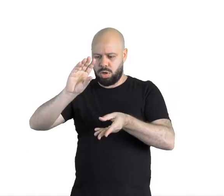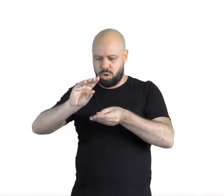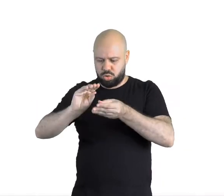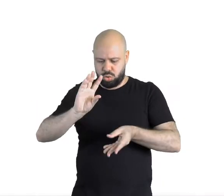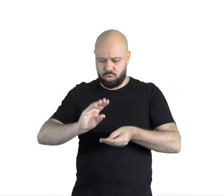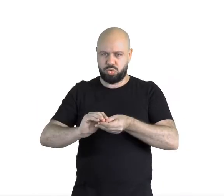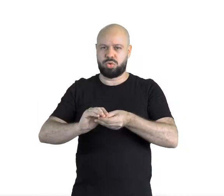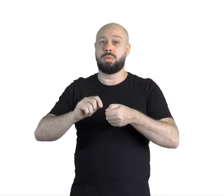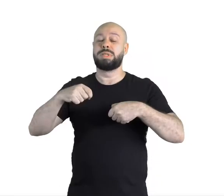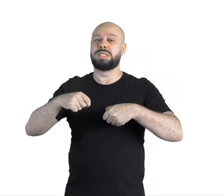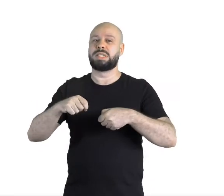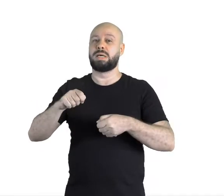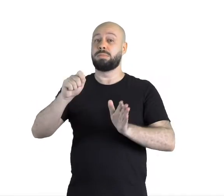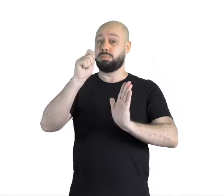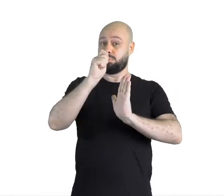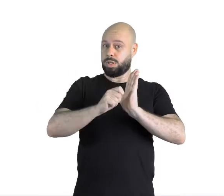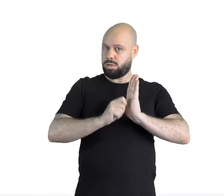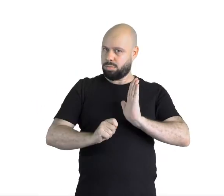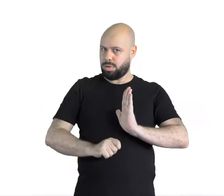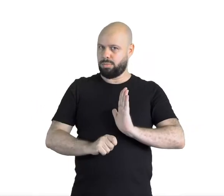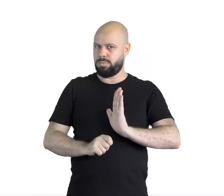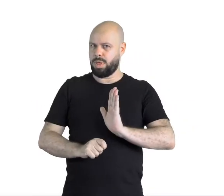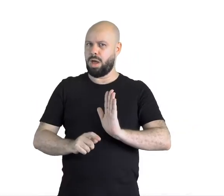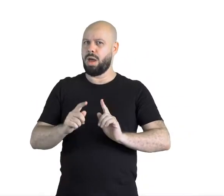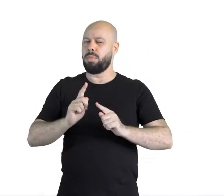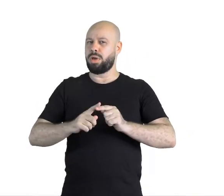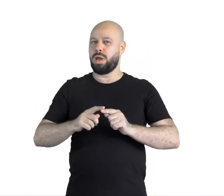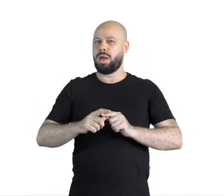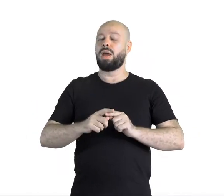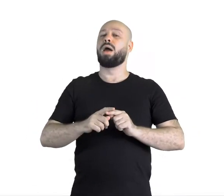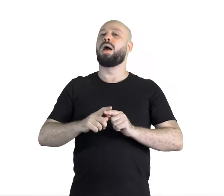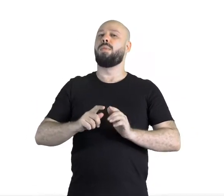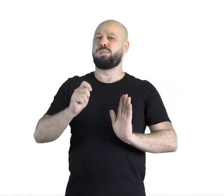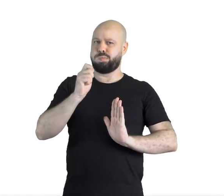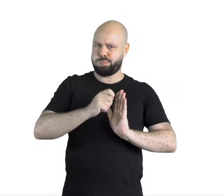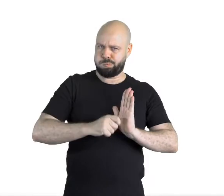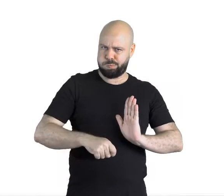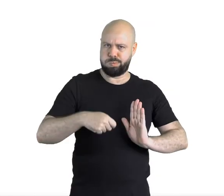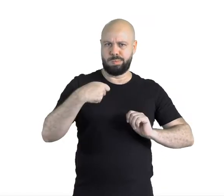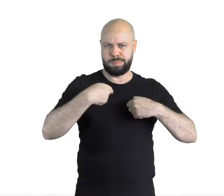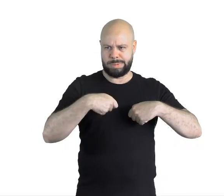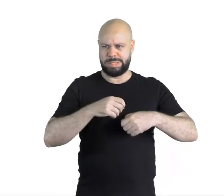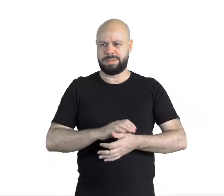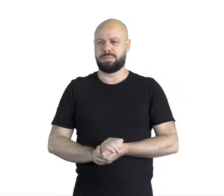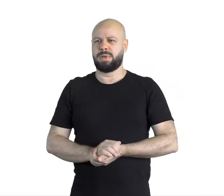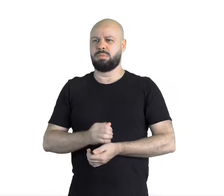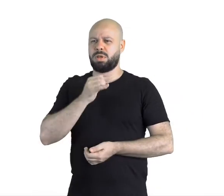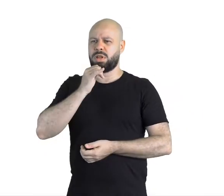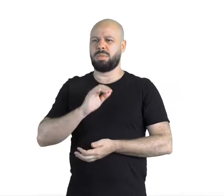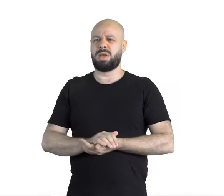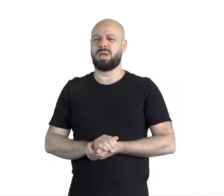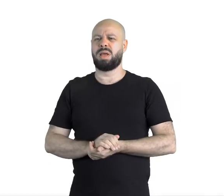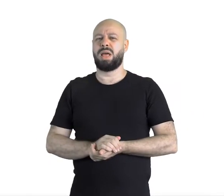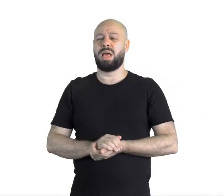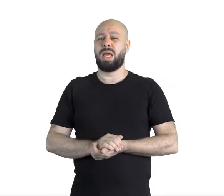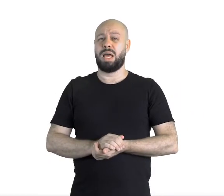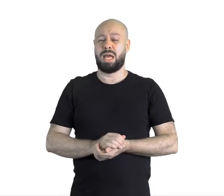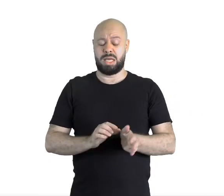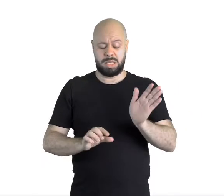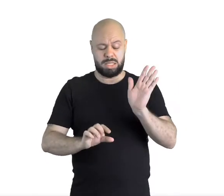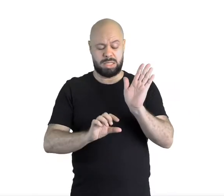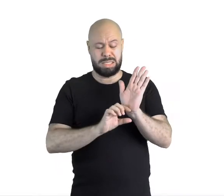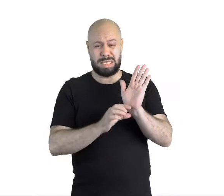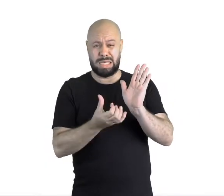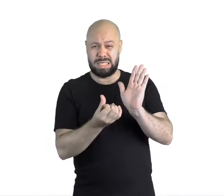por escrito, produção de texto. Então vamos lá, tem o exemplo aí, A sexta estrofe trata do uso